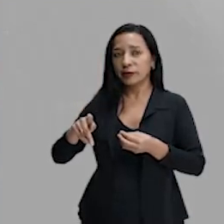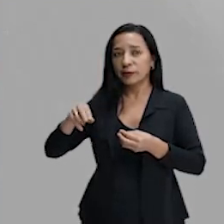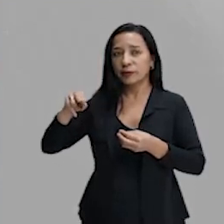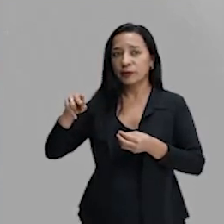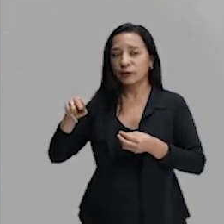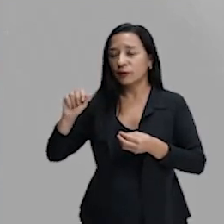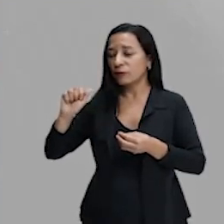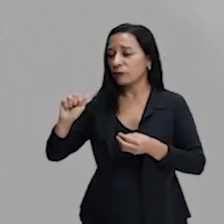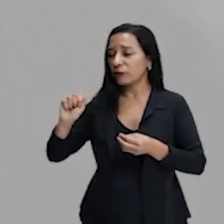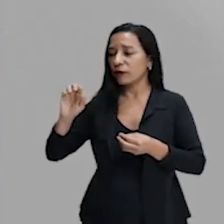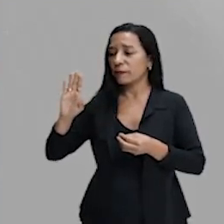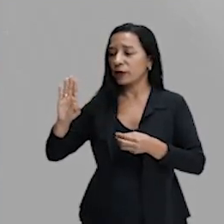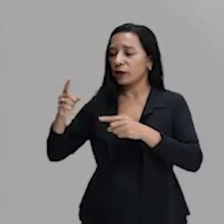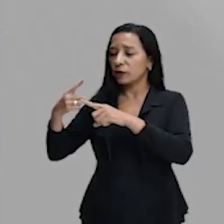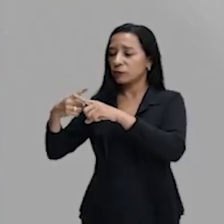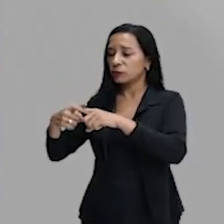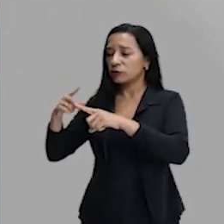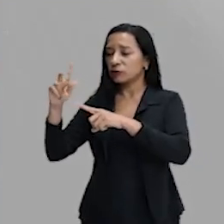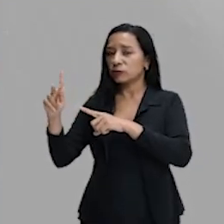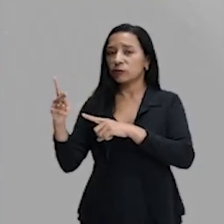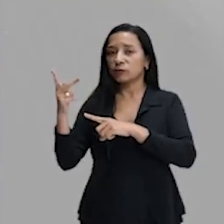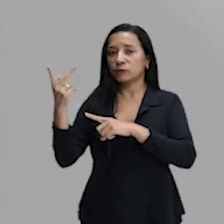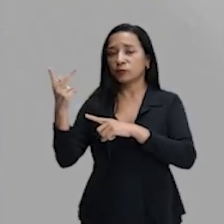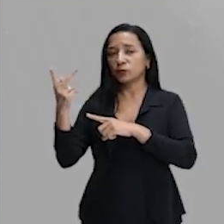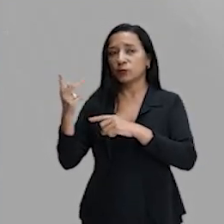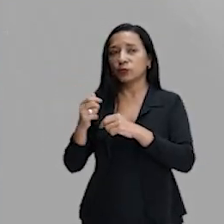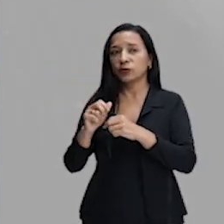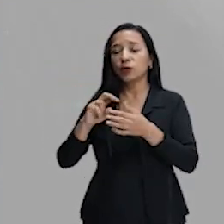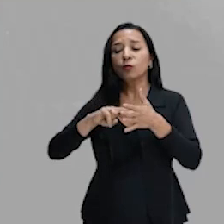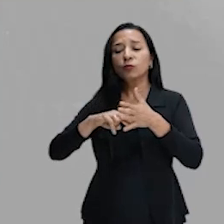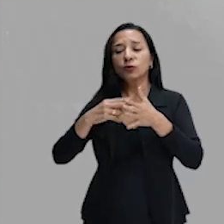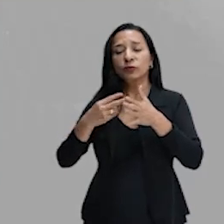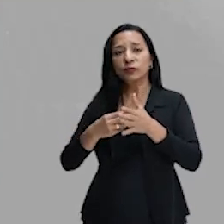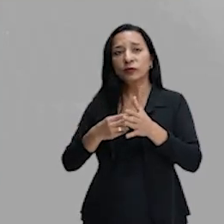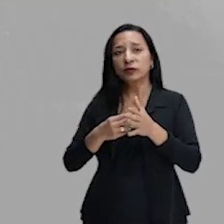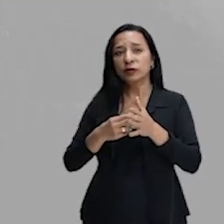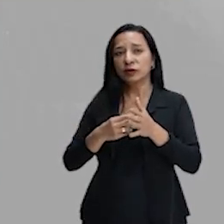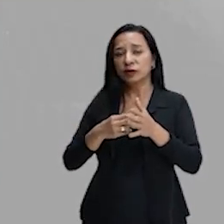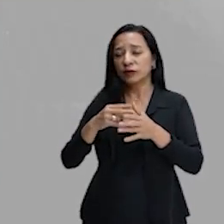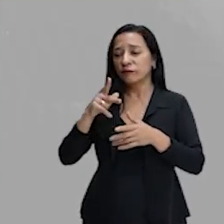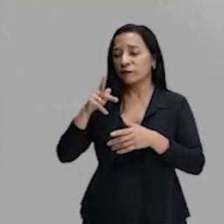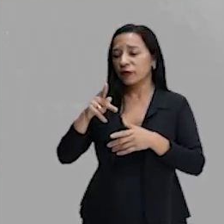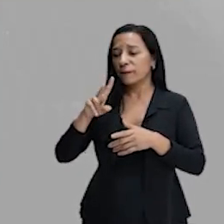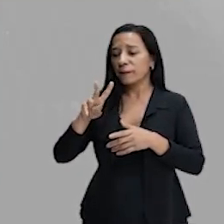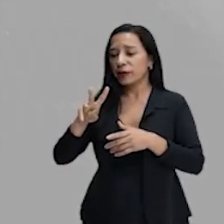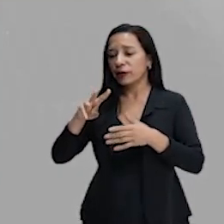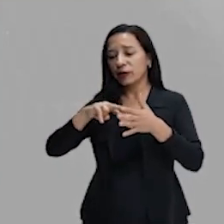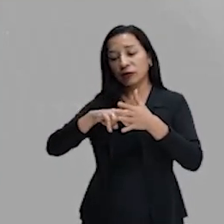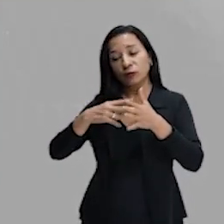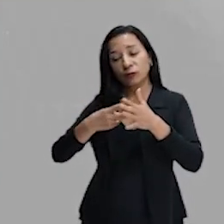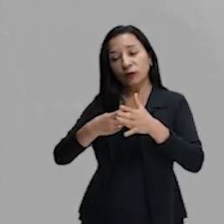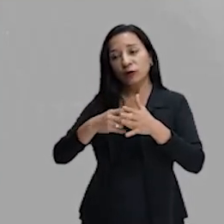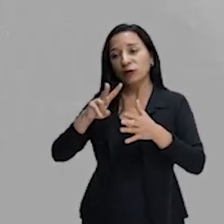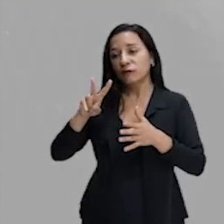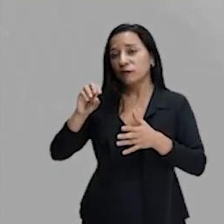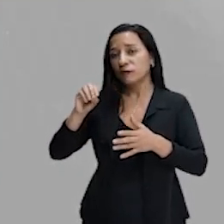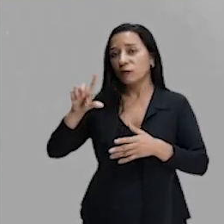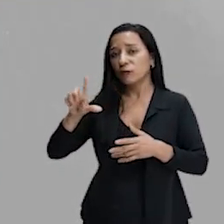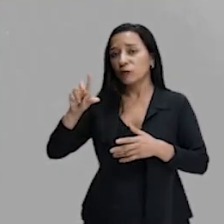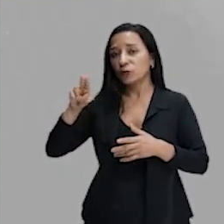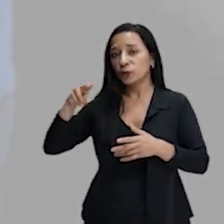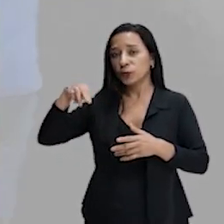certo o que que acontece a minha base é um triângulo equilátero tá a fórmula para